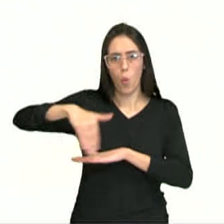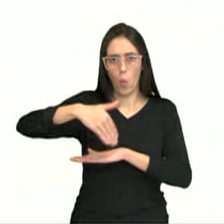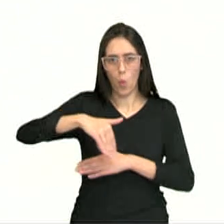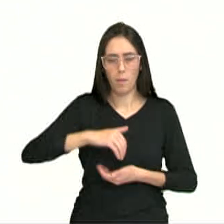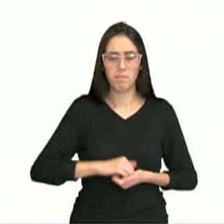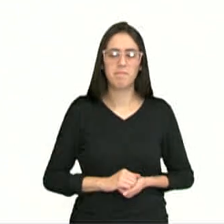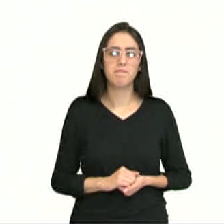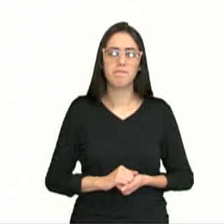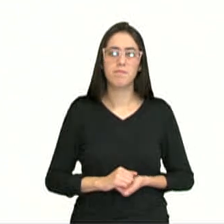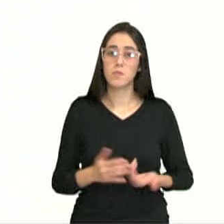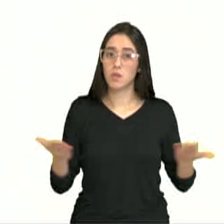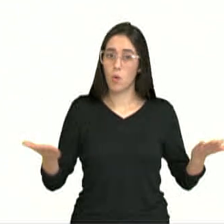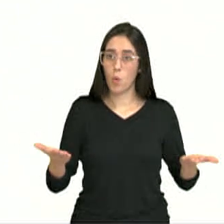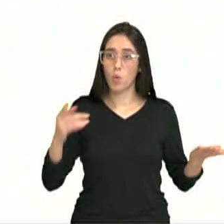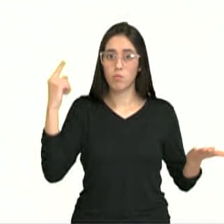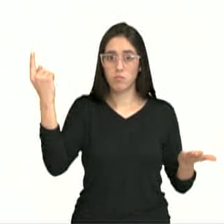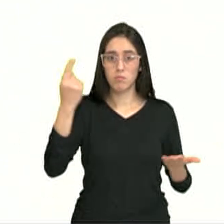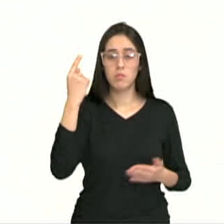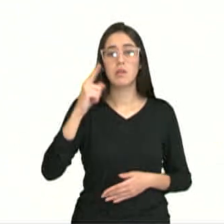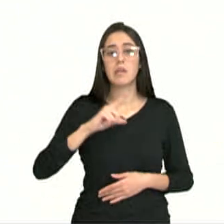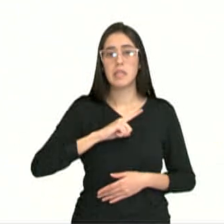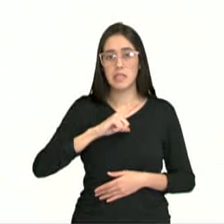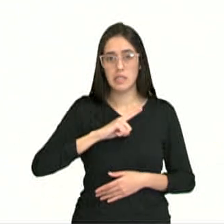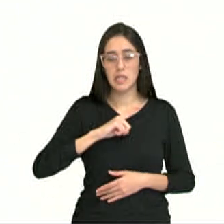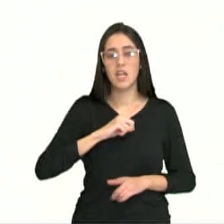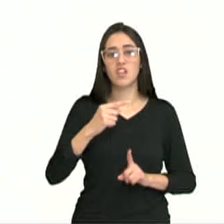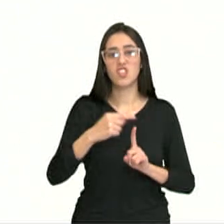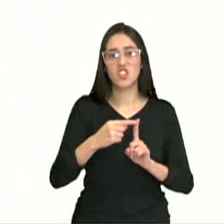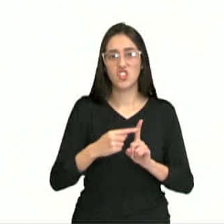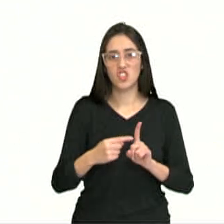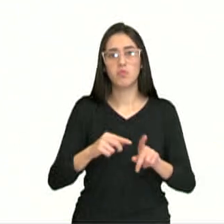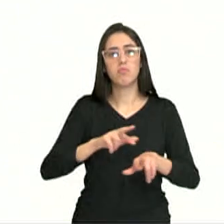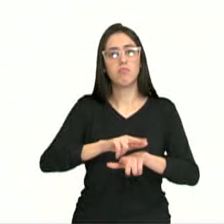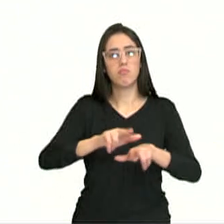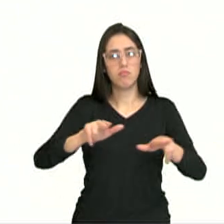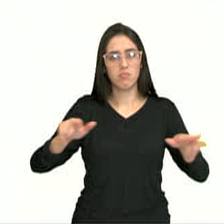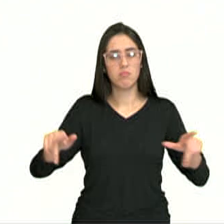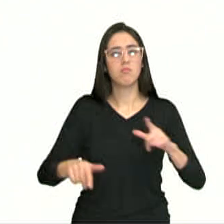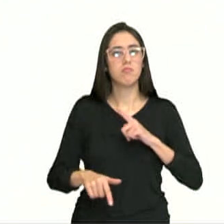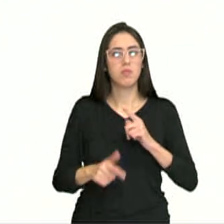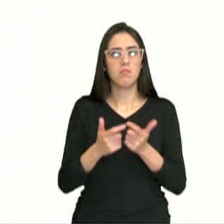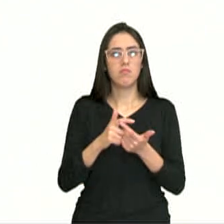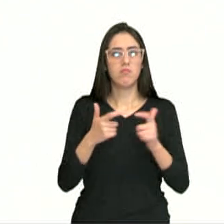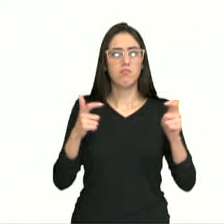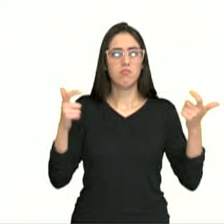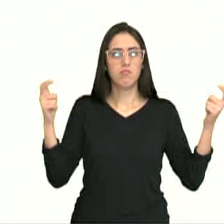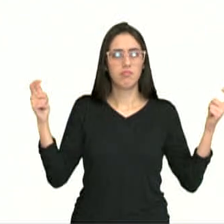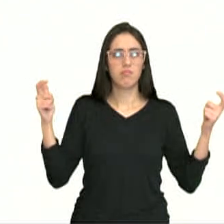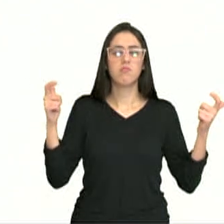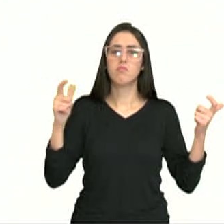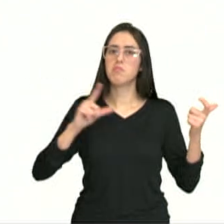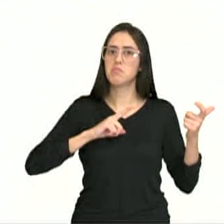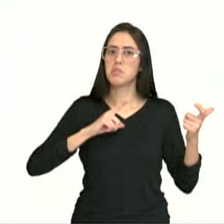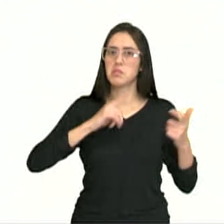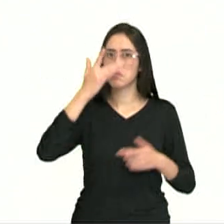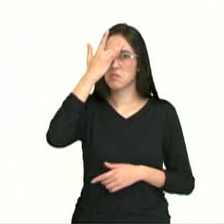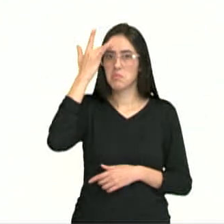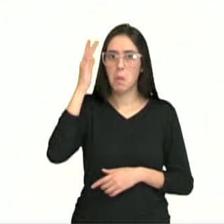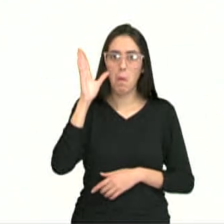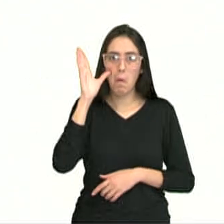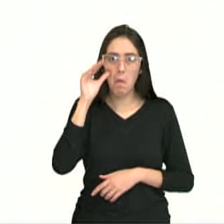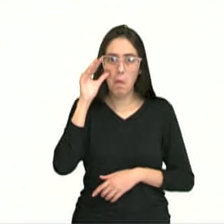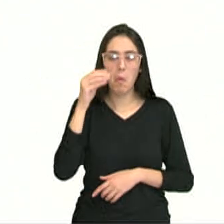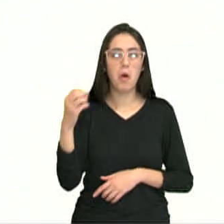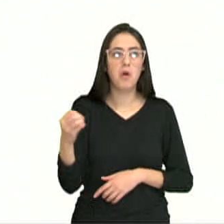Hoje em dia, existe uma modalidade indoor que está conquistando cada vez mais adeptos e é extremamente aconselhada. Essa